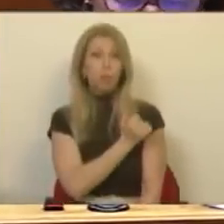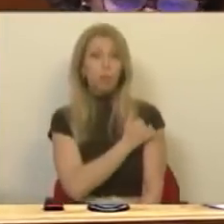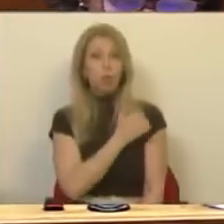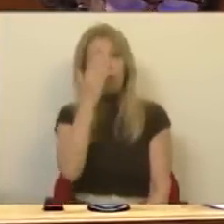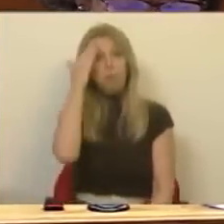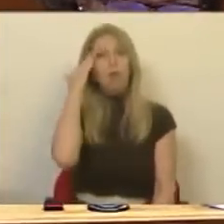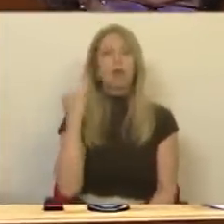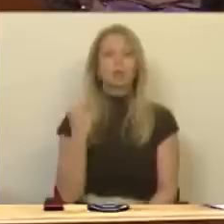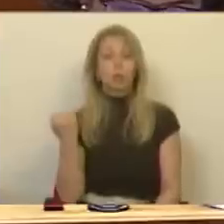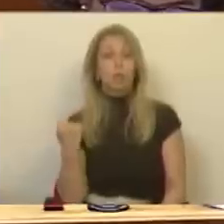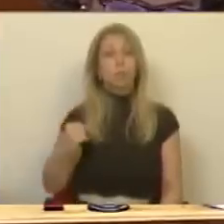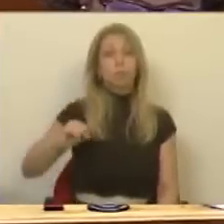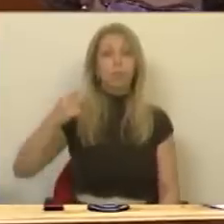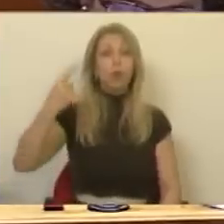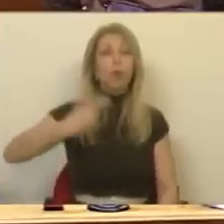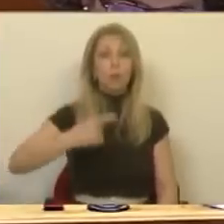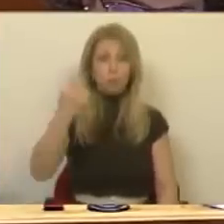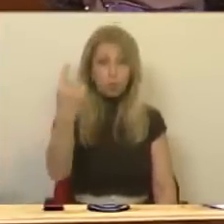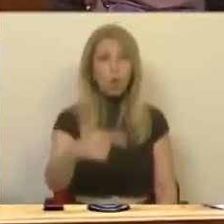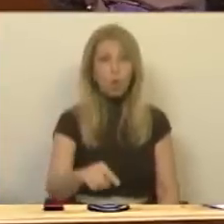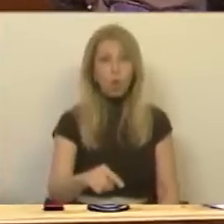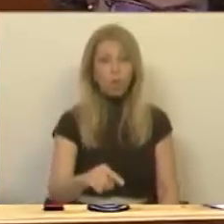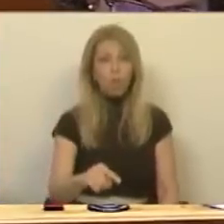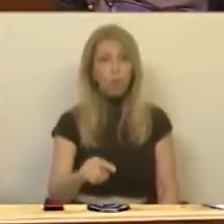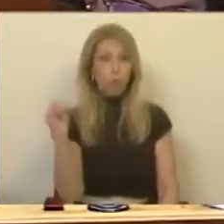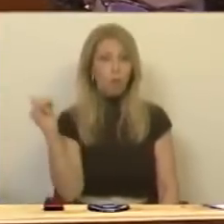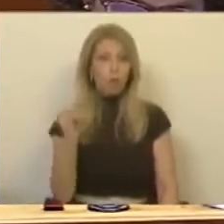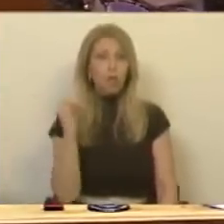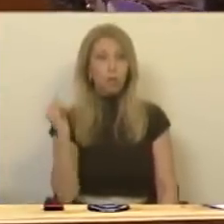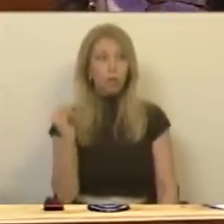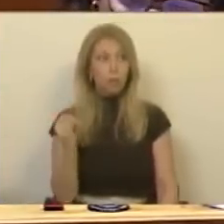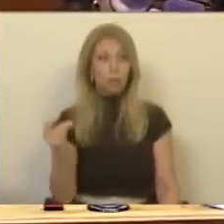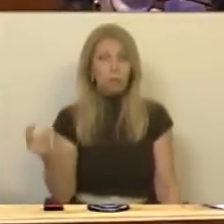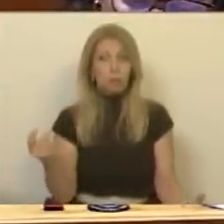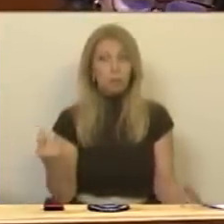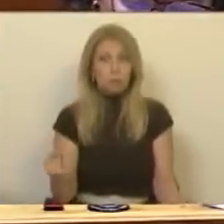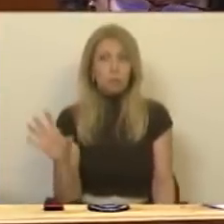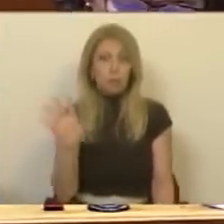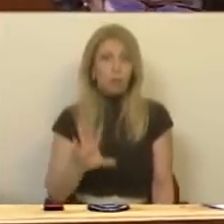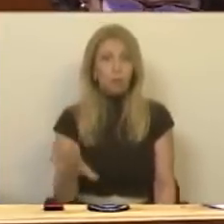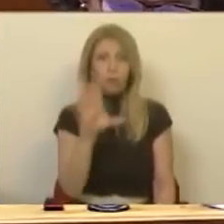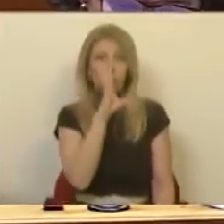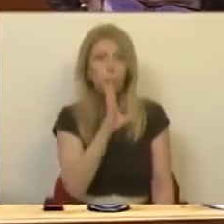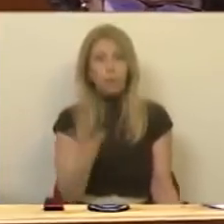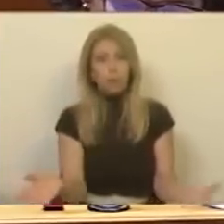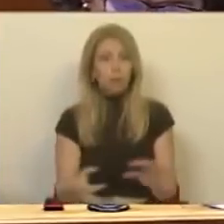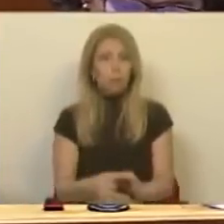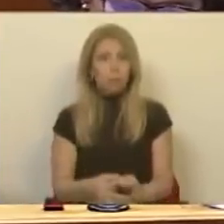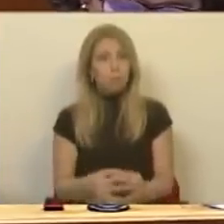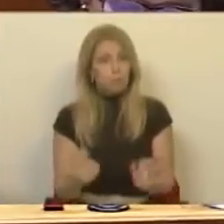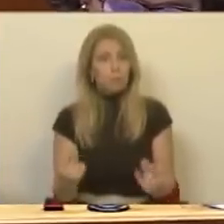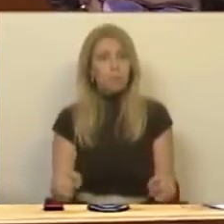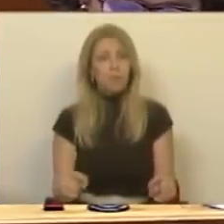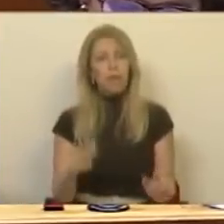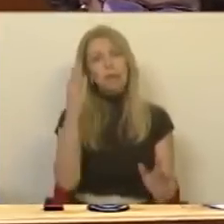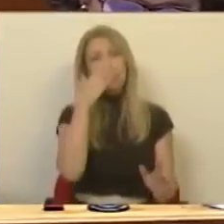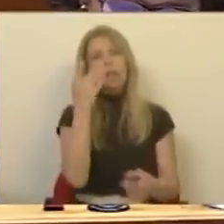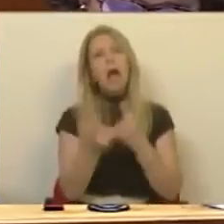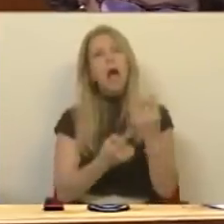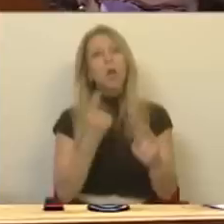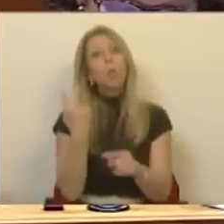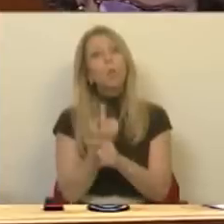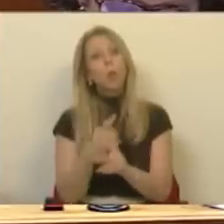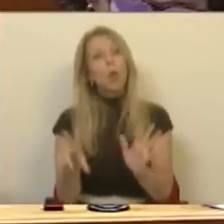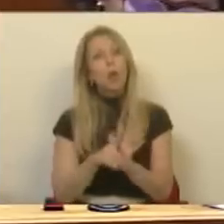houve uma relação das obrigações frequente idade tem as formas de agir consequentemente se houve algum legalidade